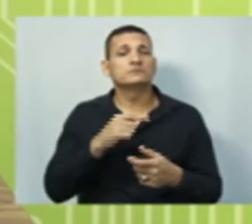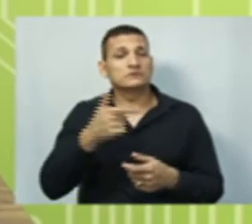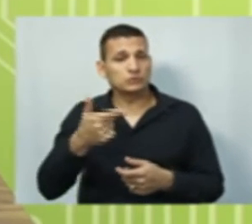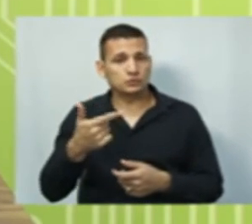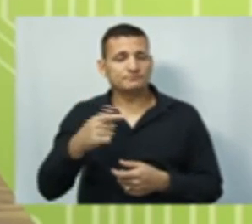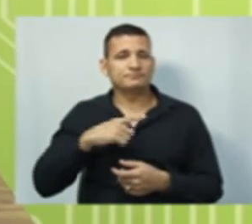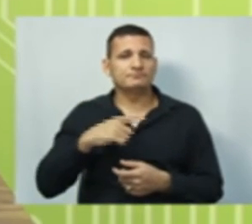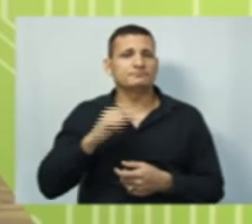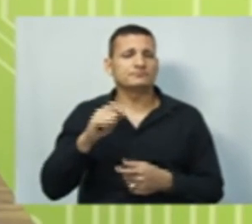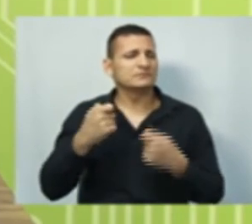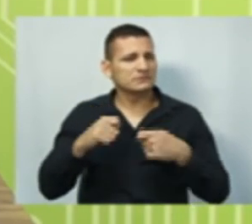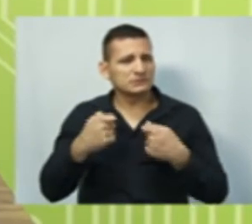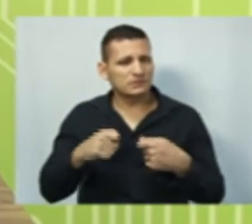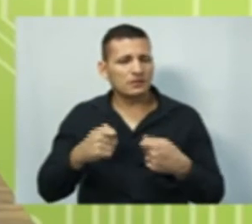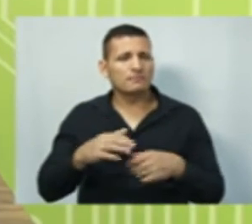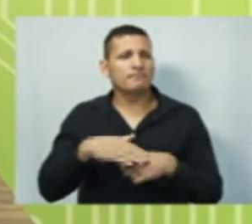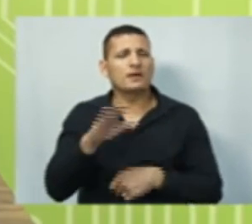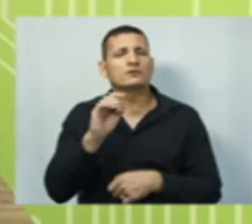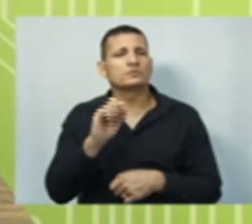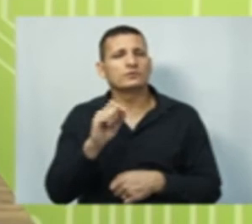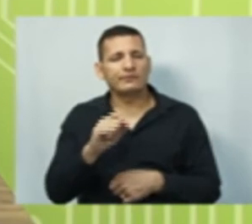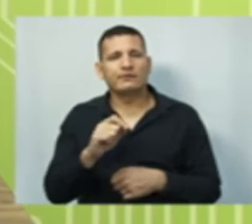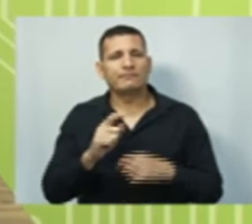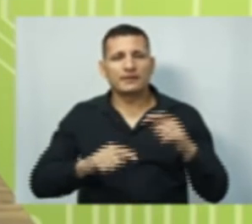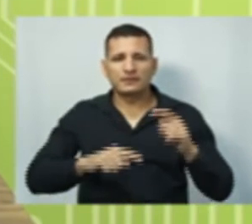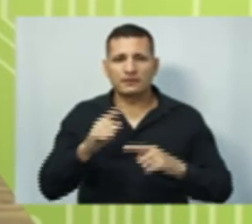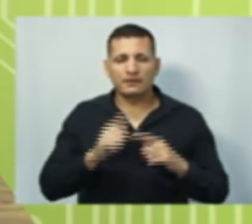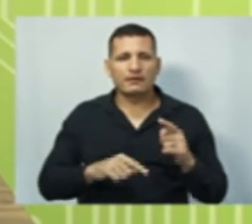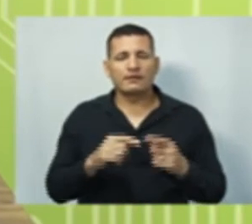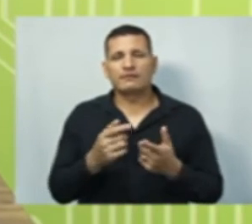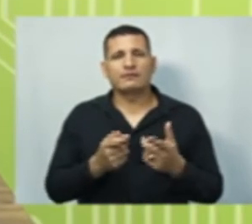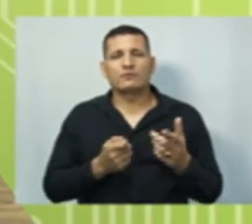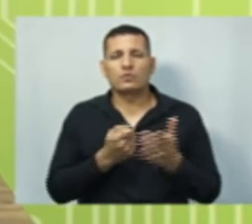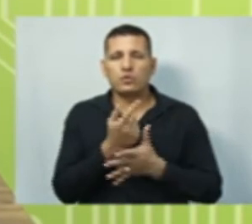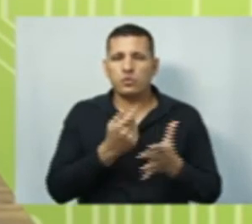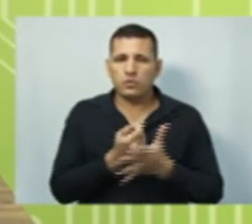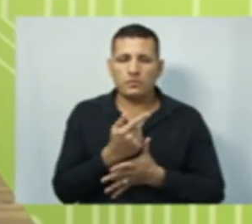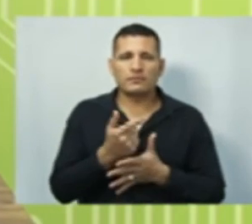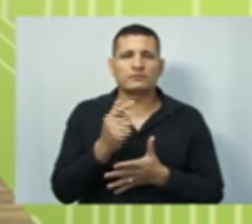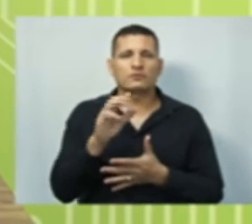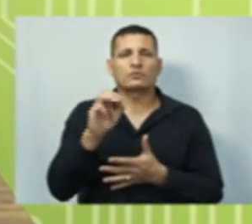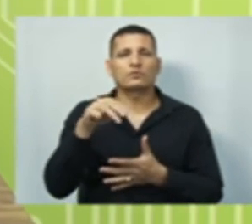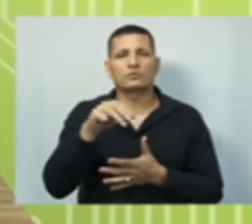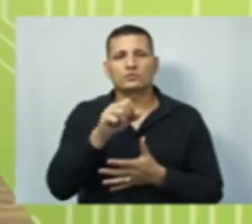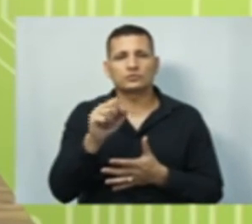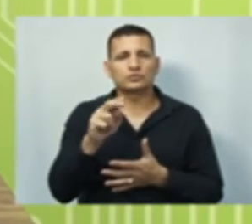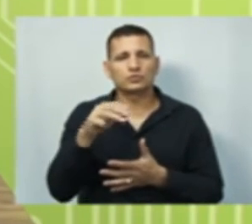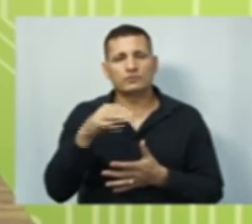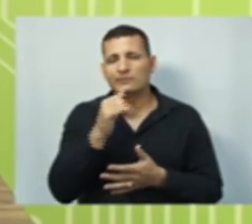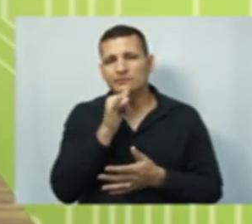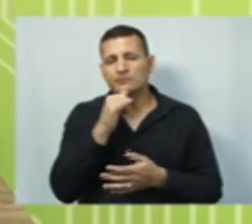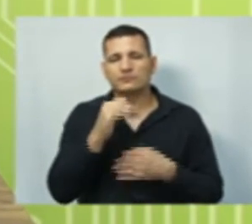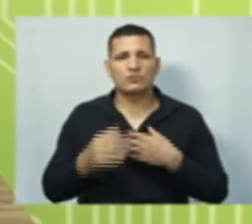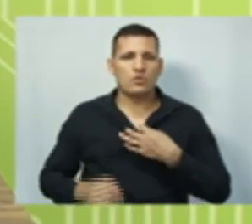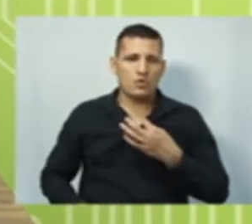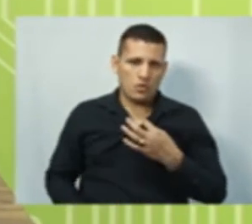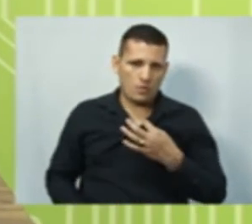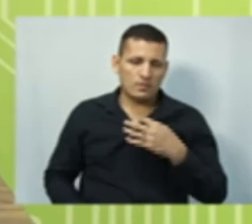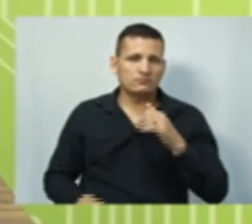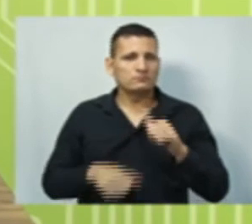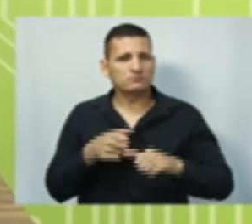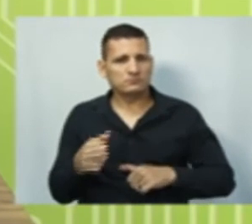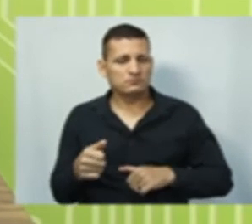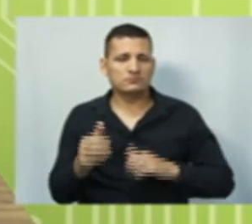são as necessidades mais materiais. Aquelas ligadas àqueles desejos mais consumistas. Nós queremos trocar de roupa, queremos bens na